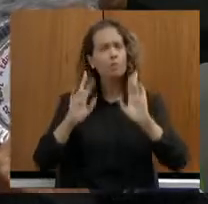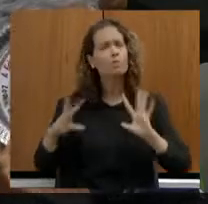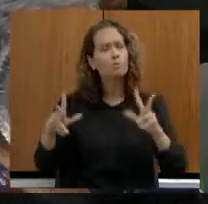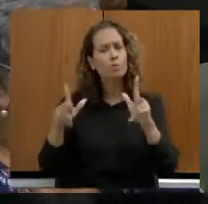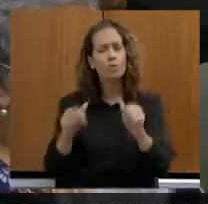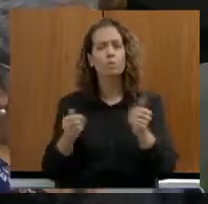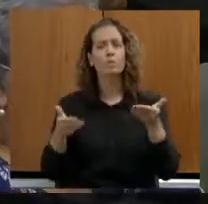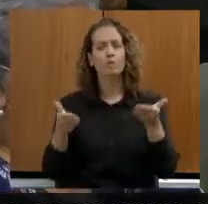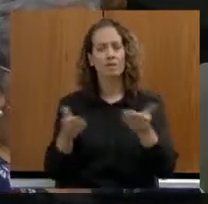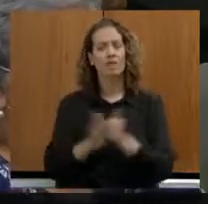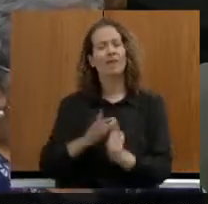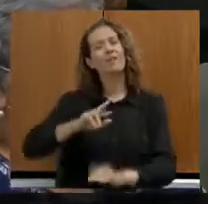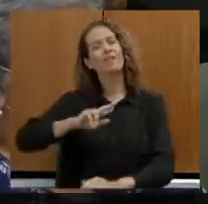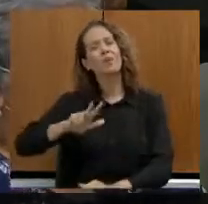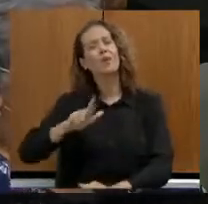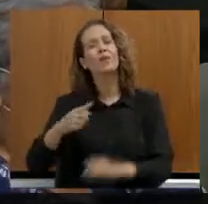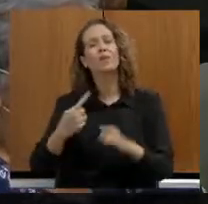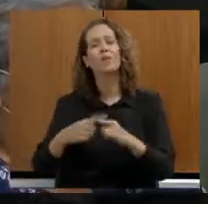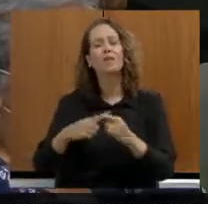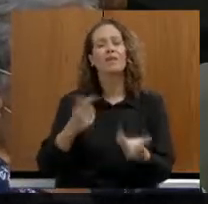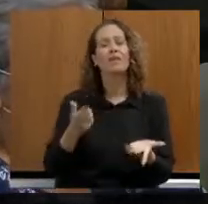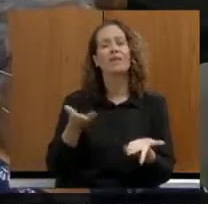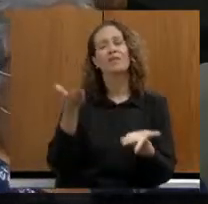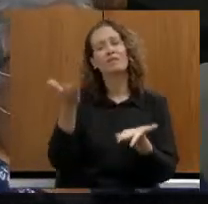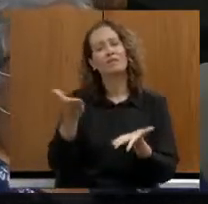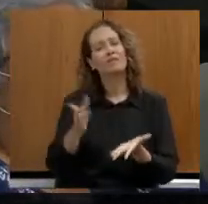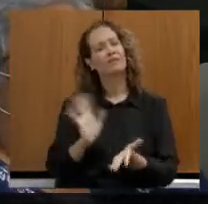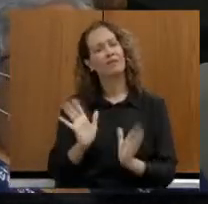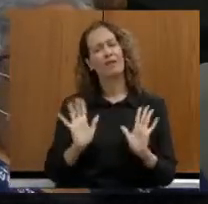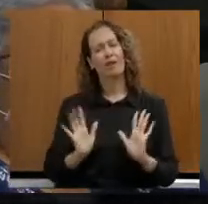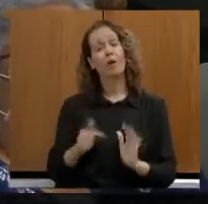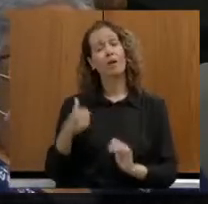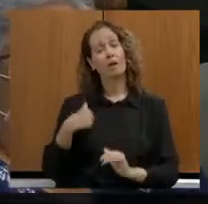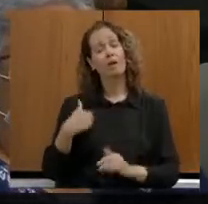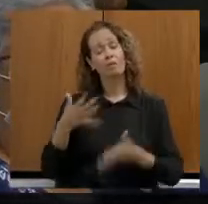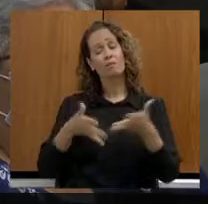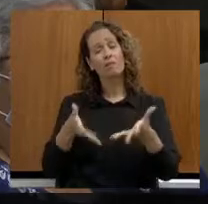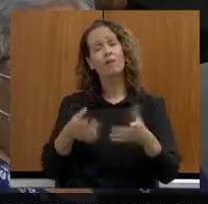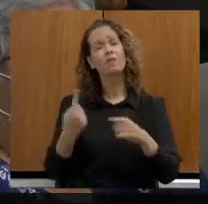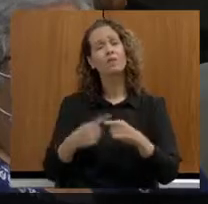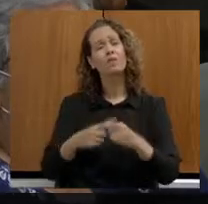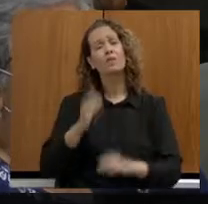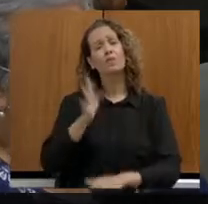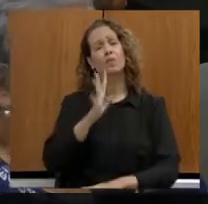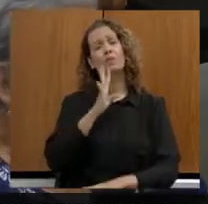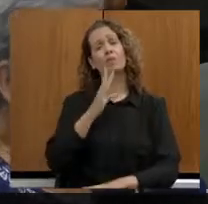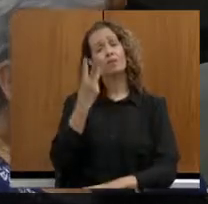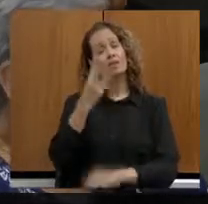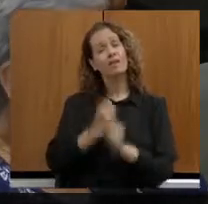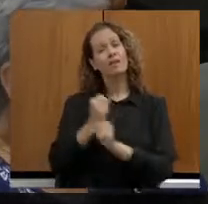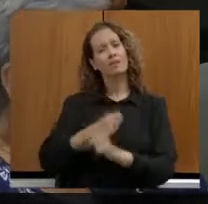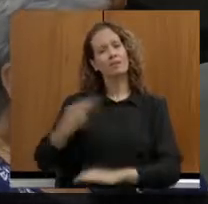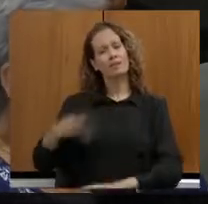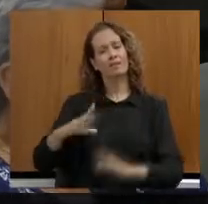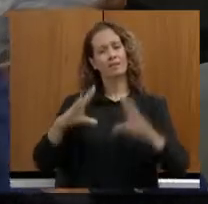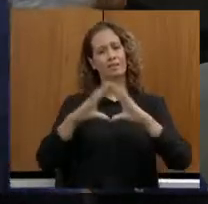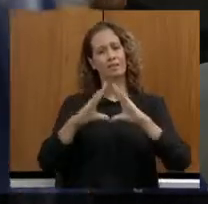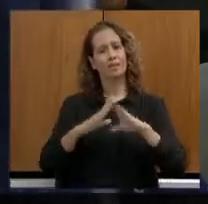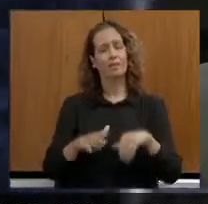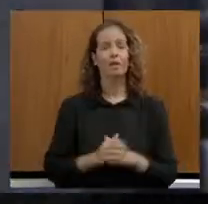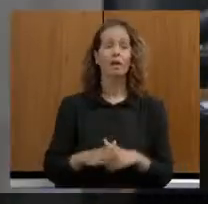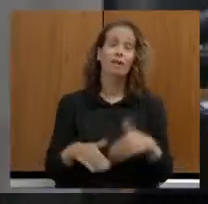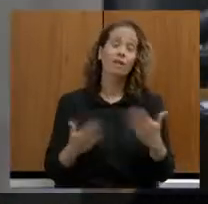aqui então não é porque foi contra a senhora não nós jamais tá isso eu falo que eu já conheço há três anos aqui na casa foi uma mera coincidência